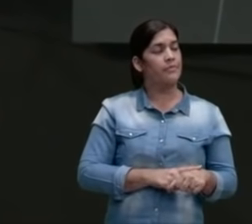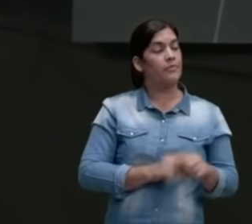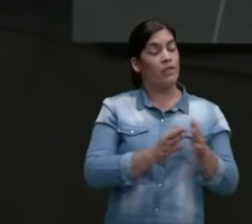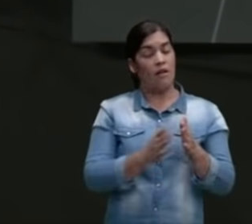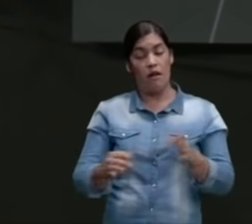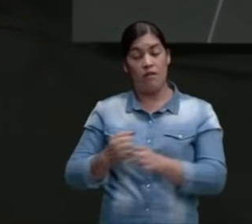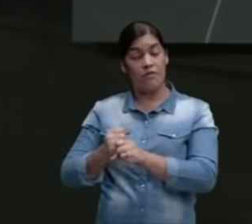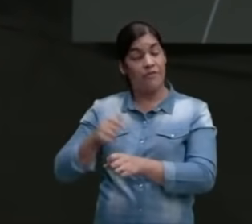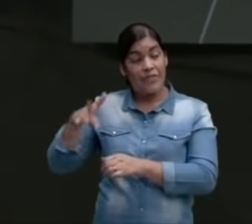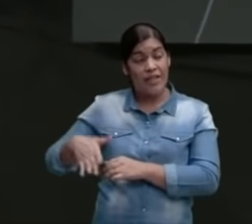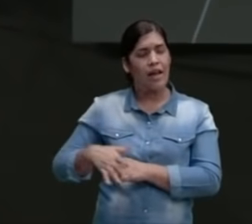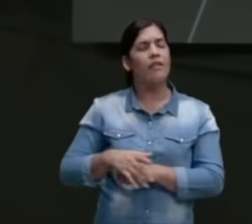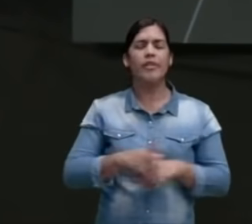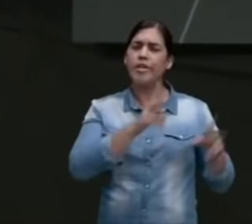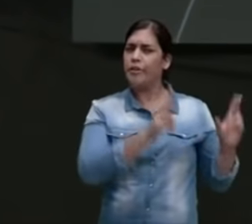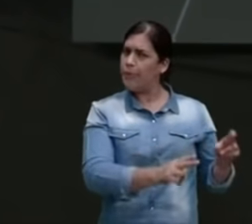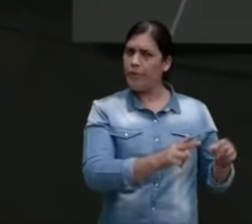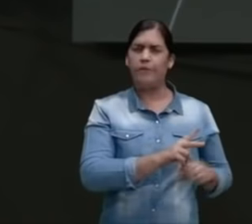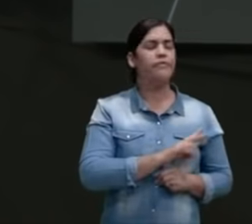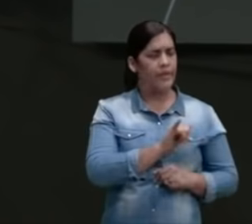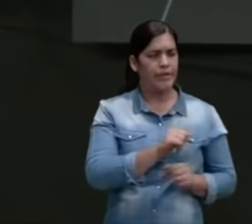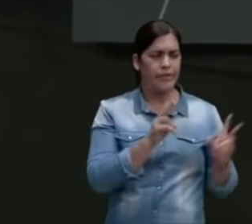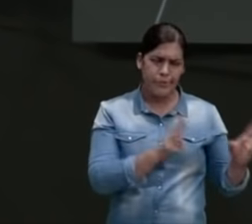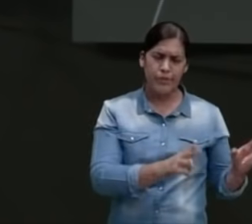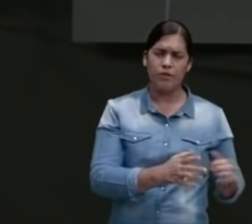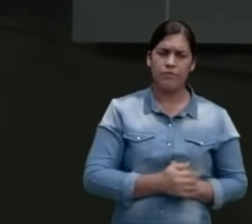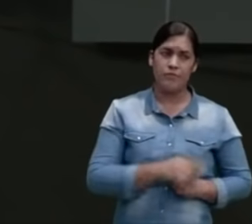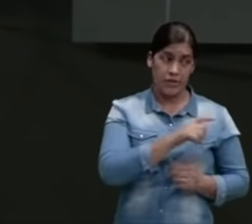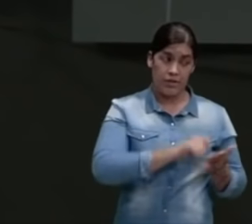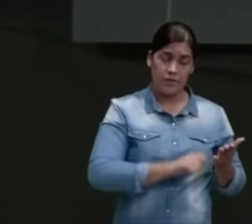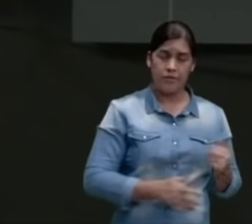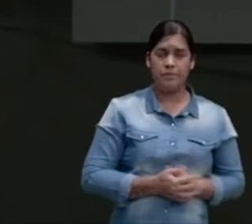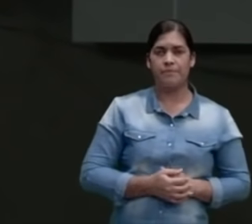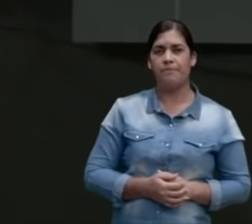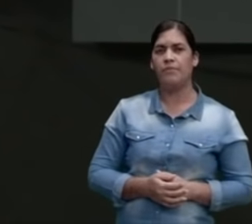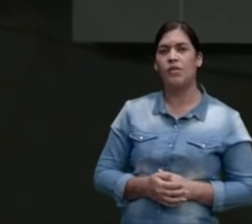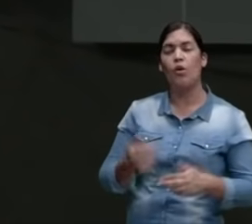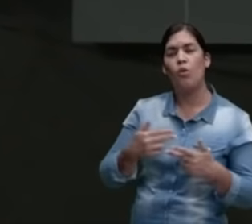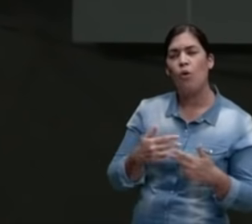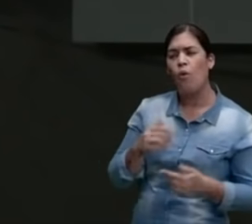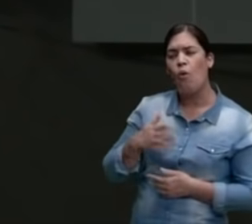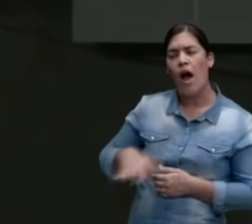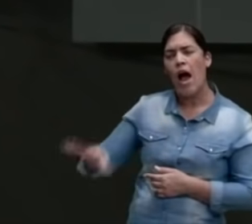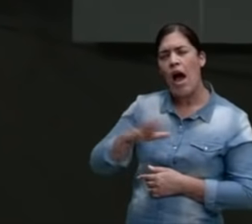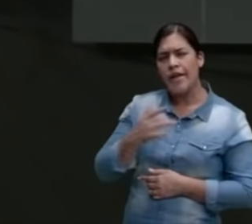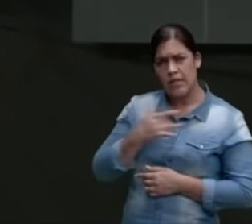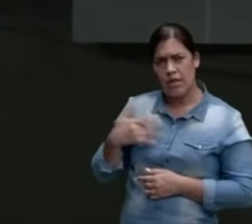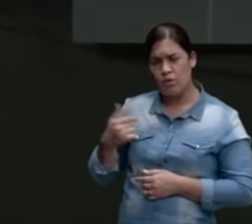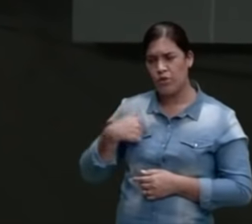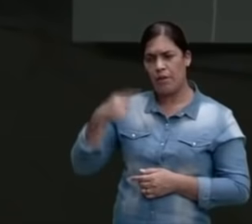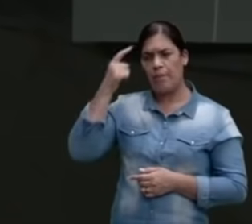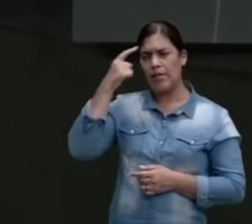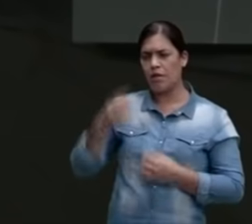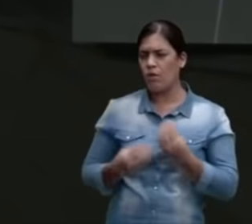forma. Tem uma coisa que eu tenho ficado impressionado, é a respeito da área da saúde. Você sabia que a